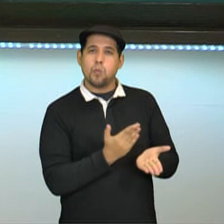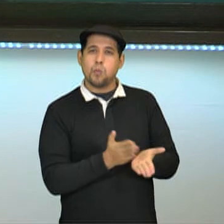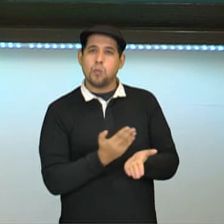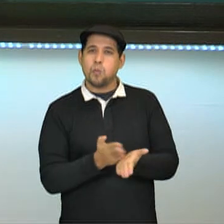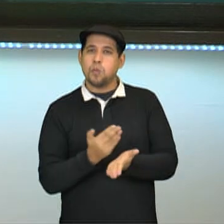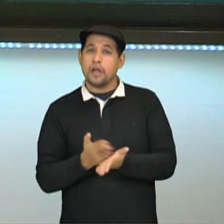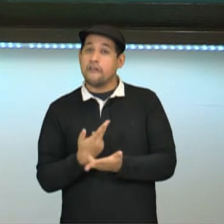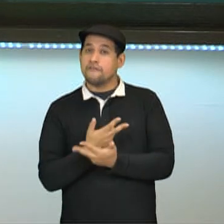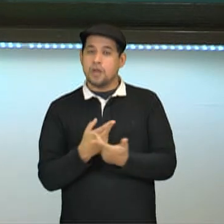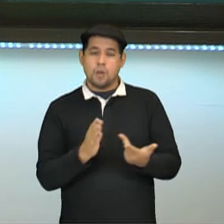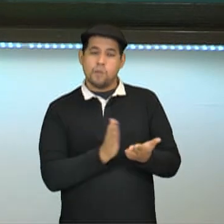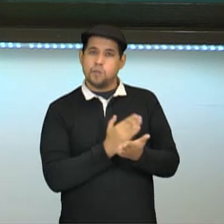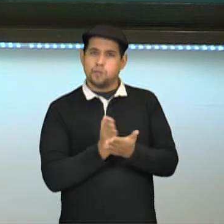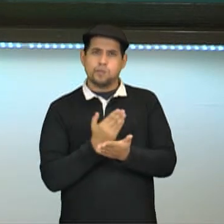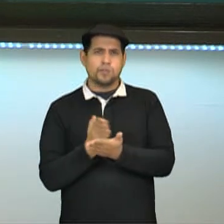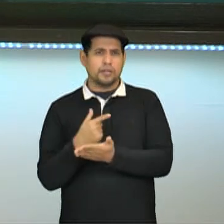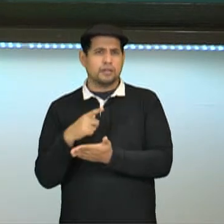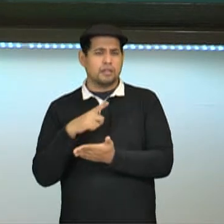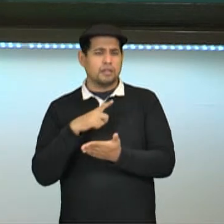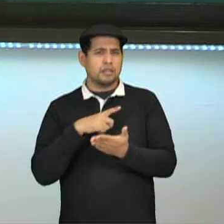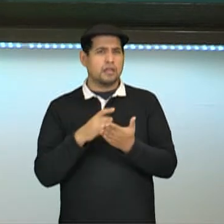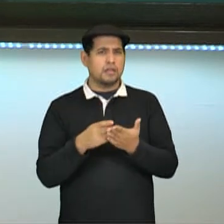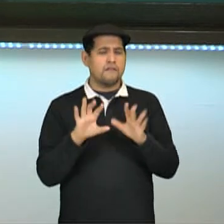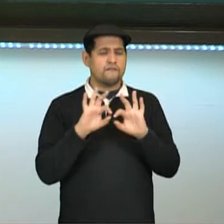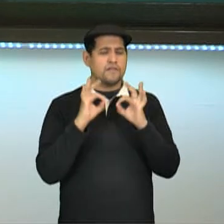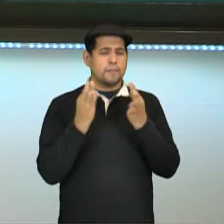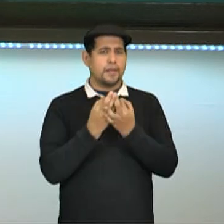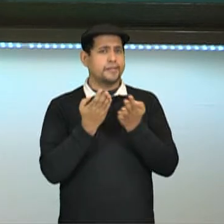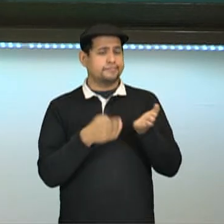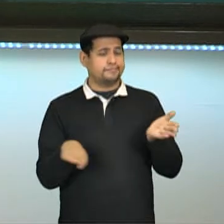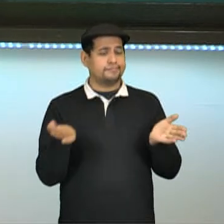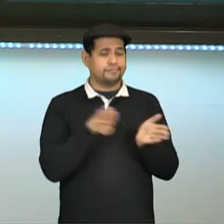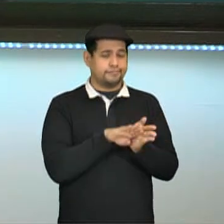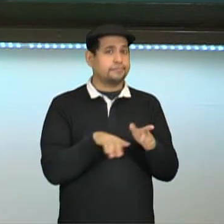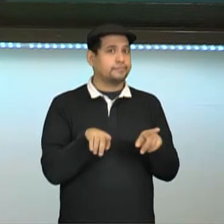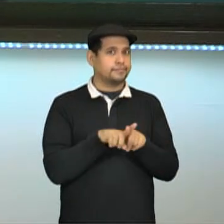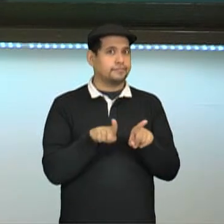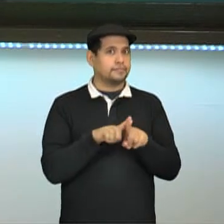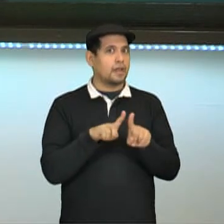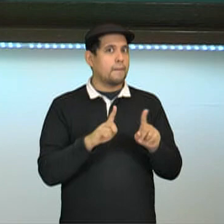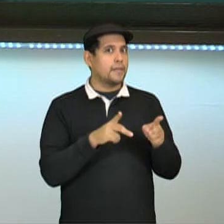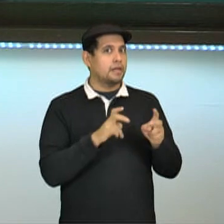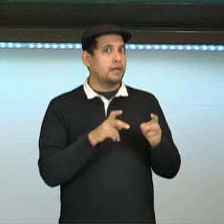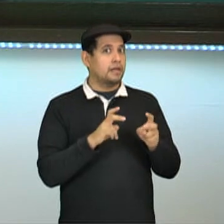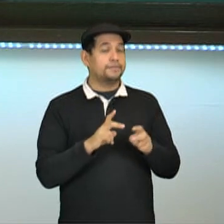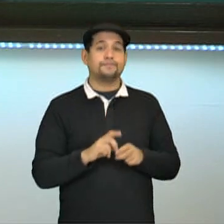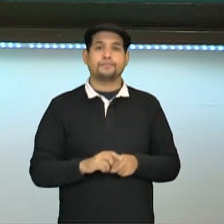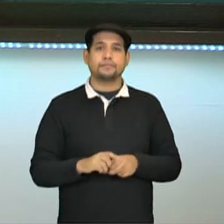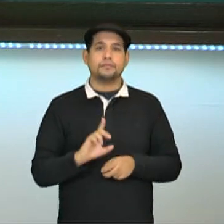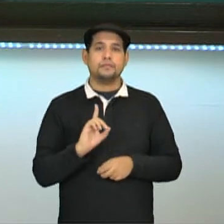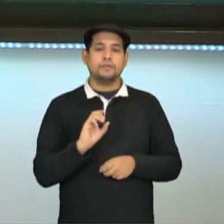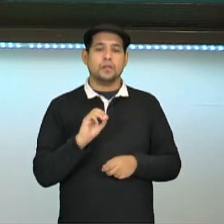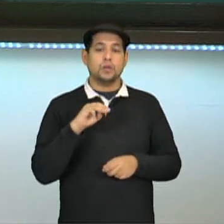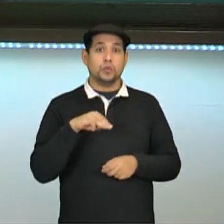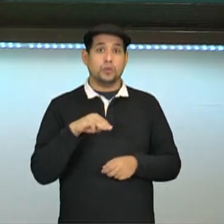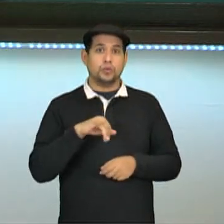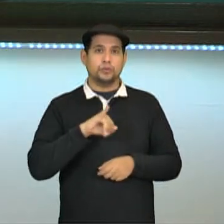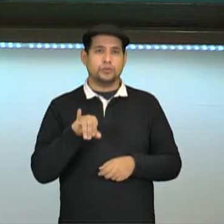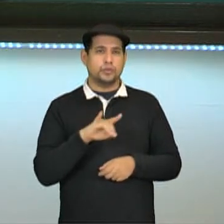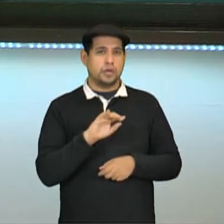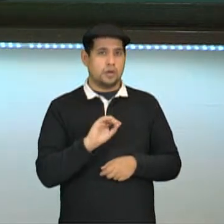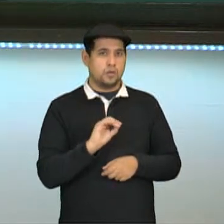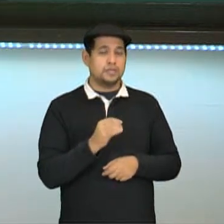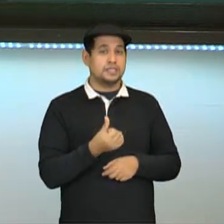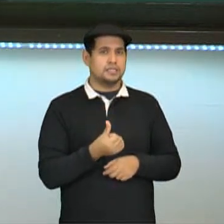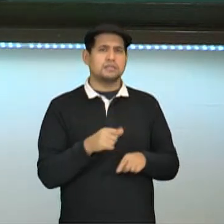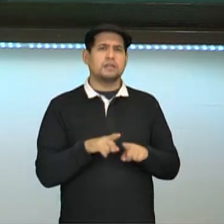da biblioteca ali dessa família real vai vir junto. E olha só, Dom João VI ele era um grande leitor